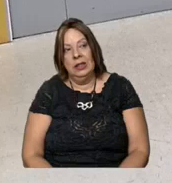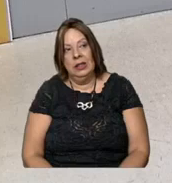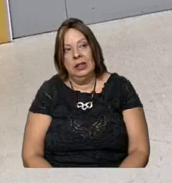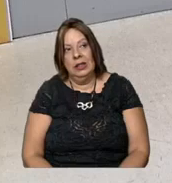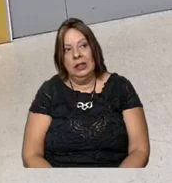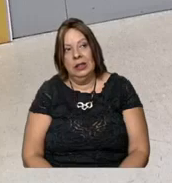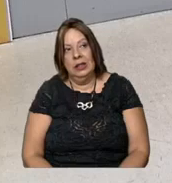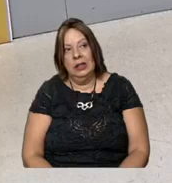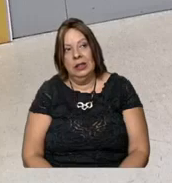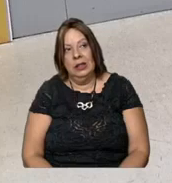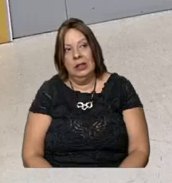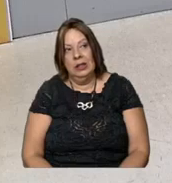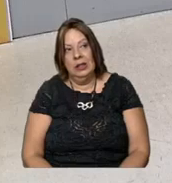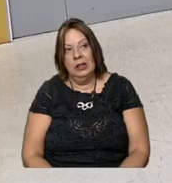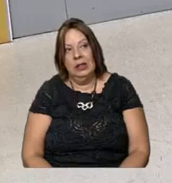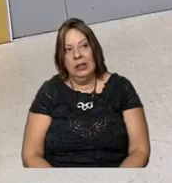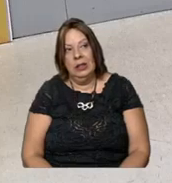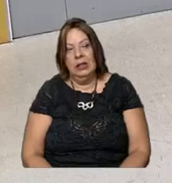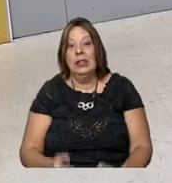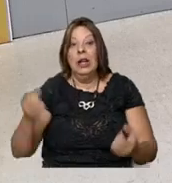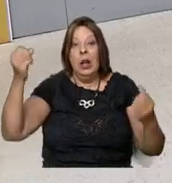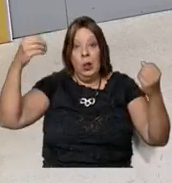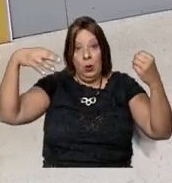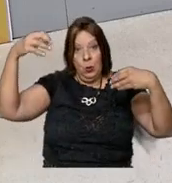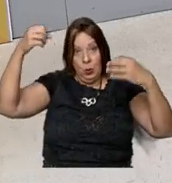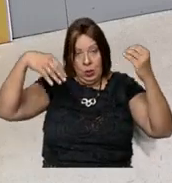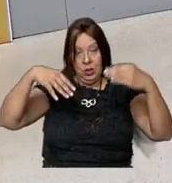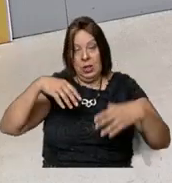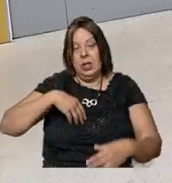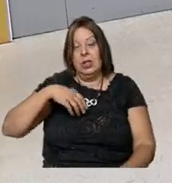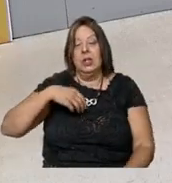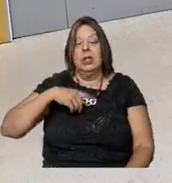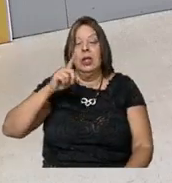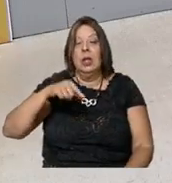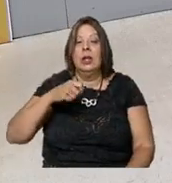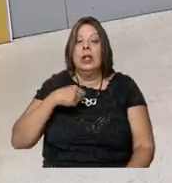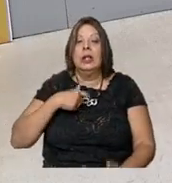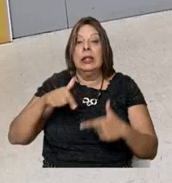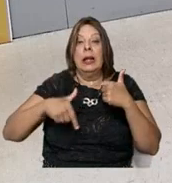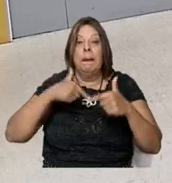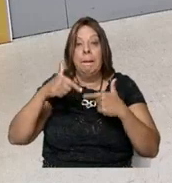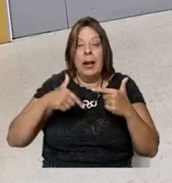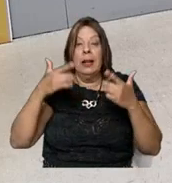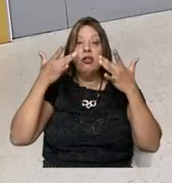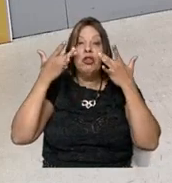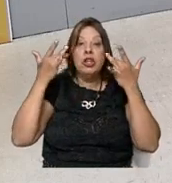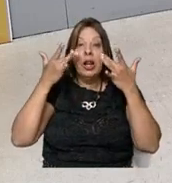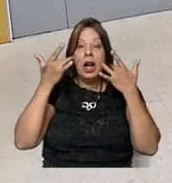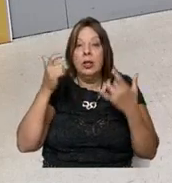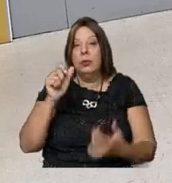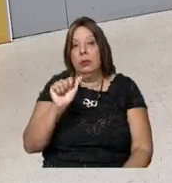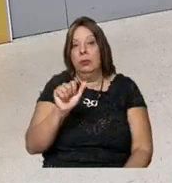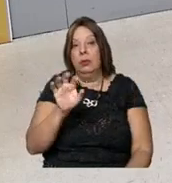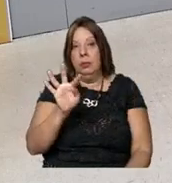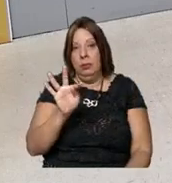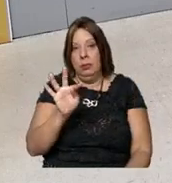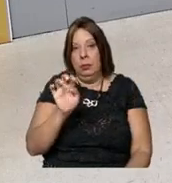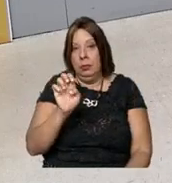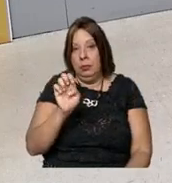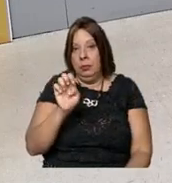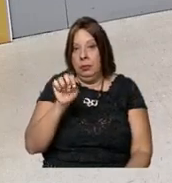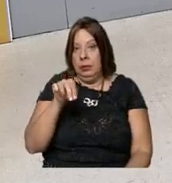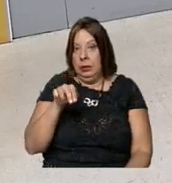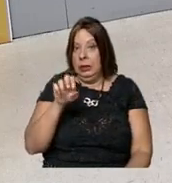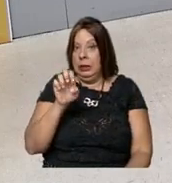lá da iluminação, lá do Teatro Ateneu, ele tem essa rotina também. Ele compra em vários locais, tá? E aí ele diz, ó,